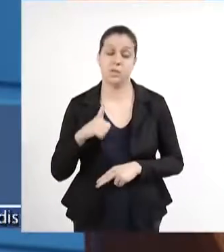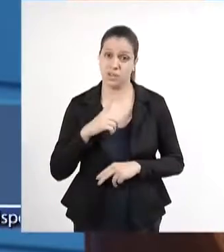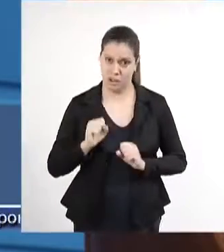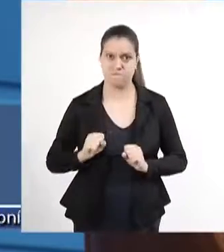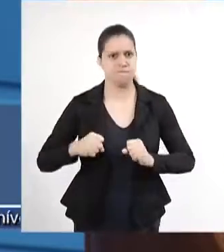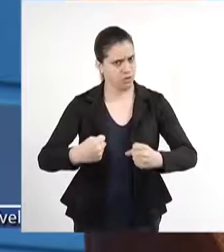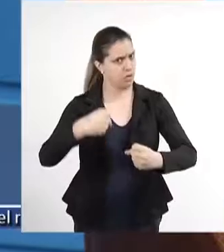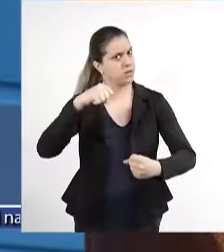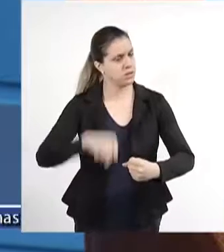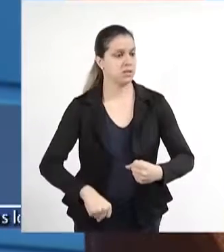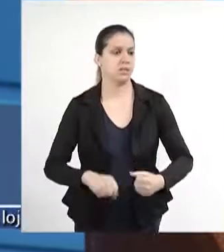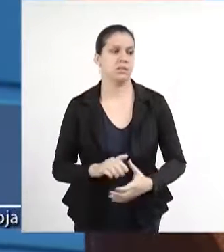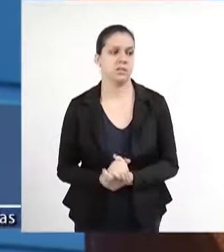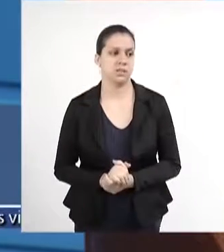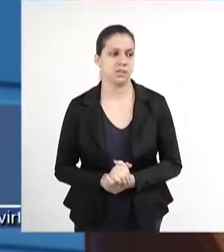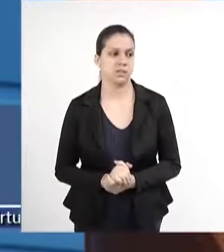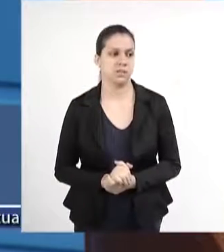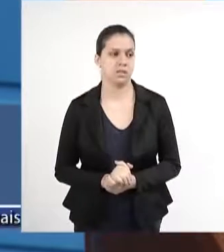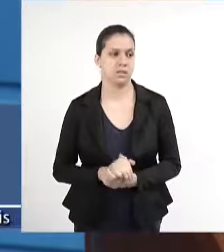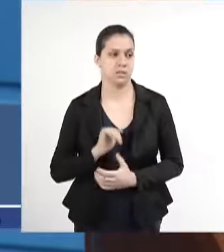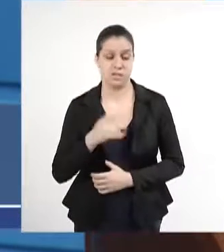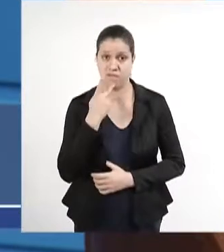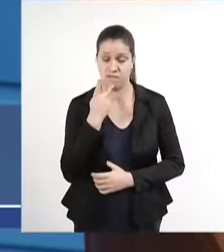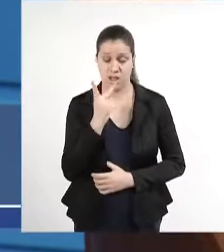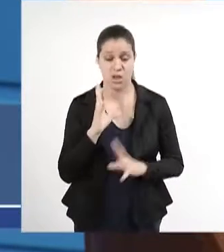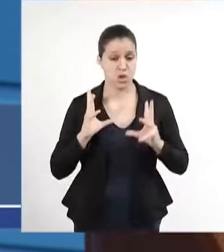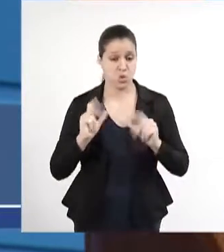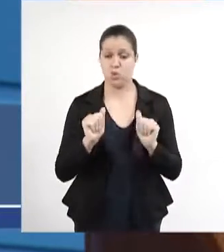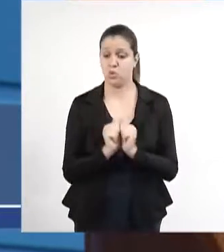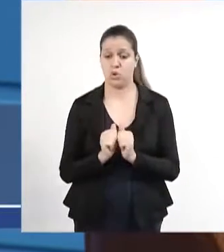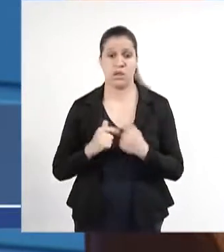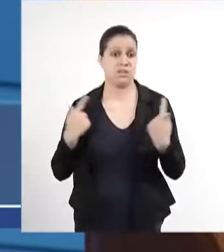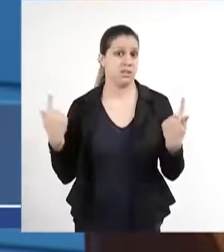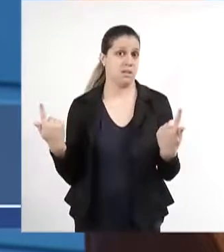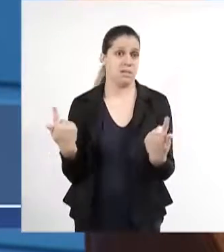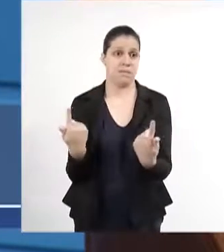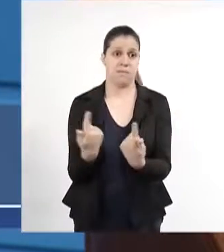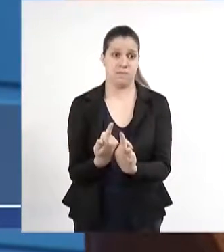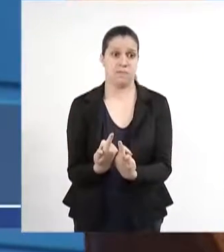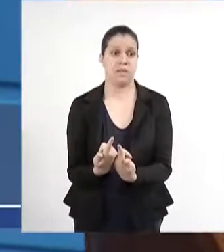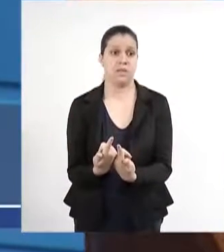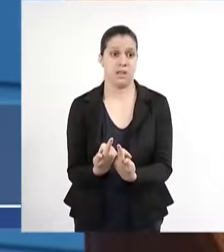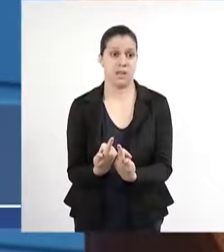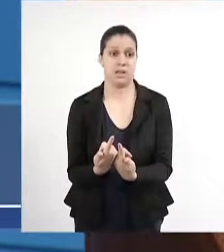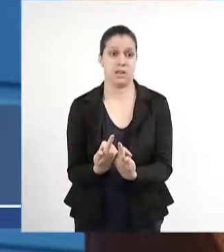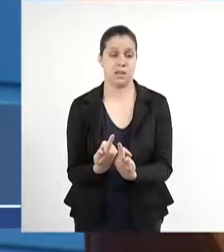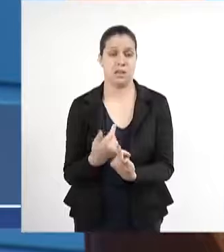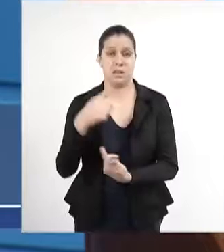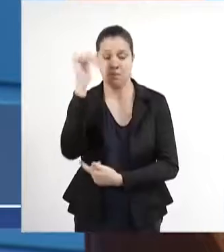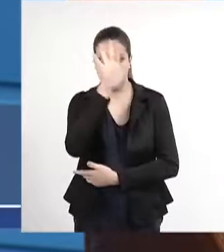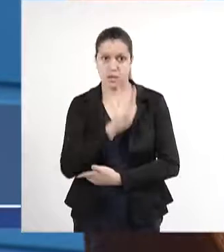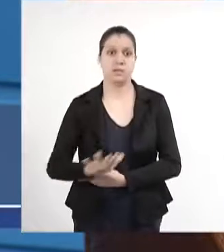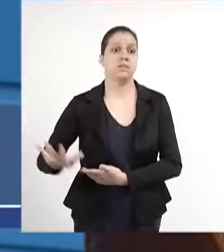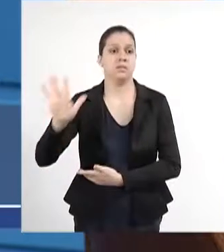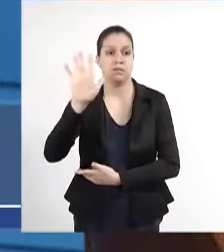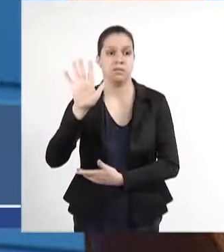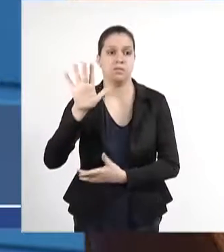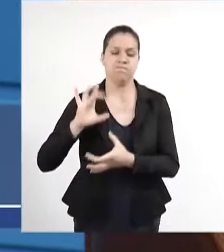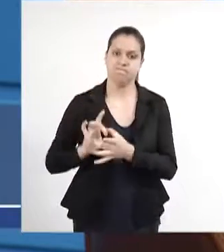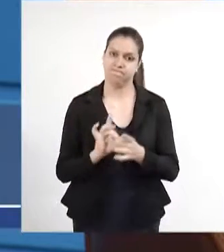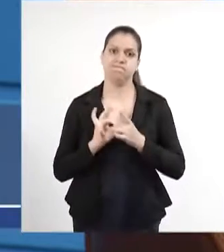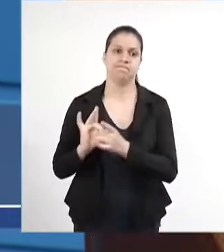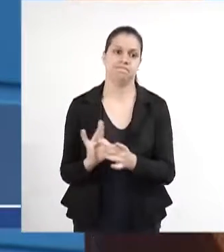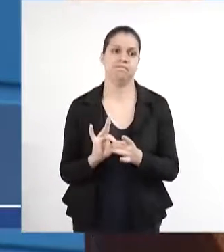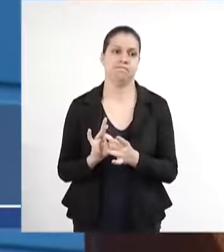força quando a gente diz que as assembleias e as assembleias legislativas estão tomando pé da situação. As assembleias legislativas desse